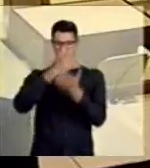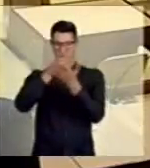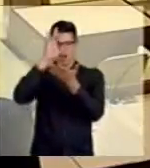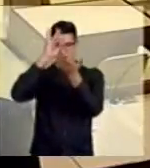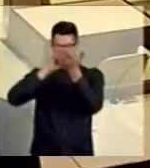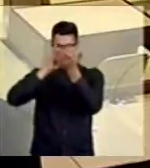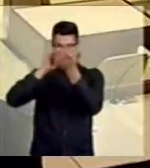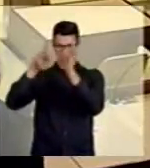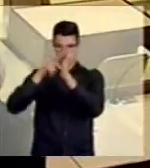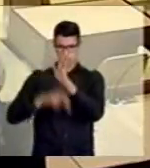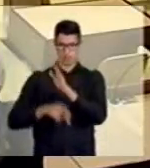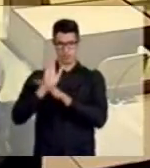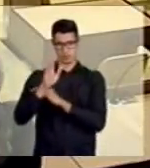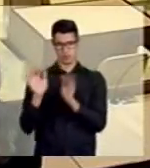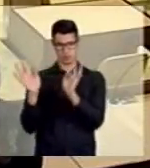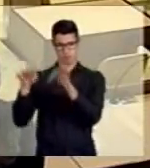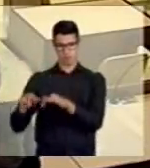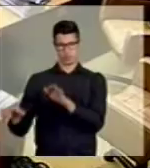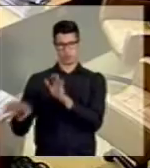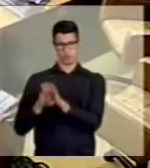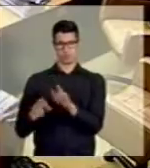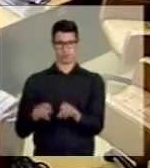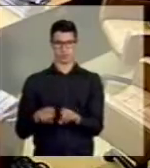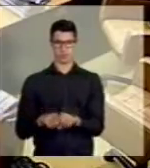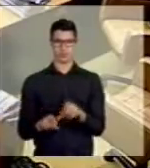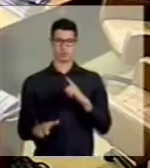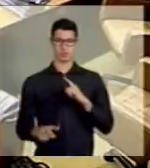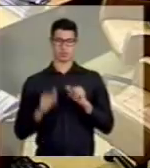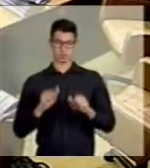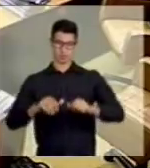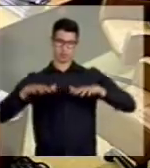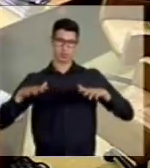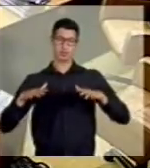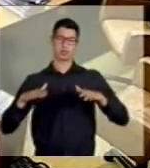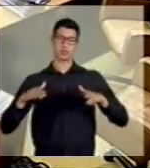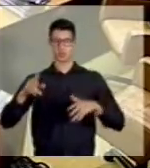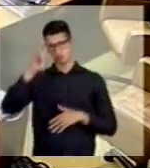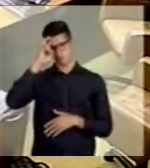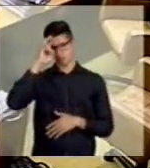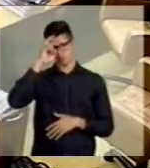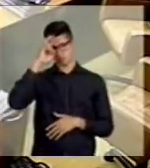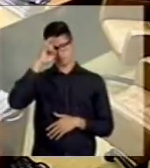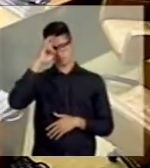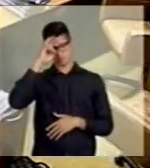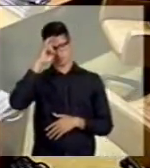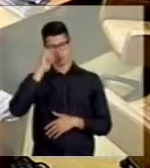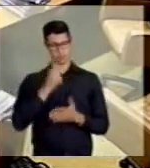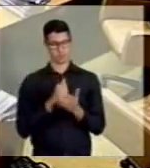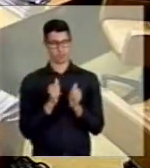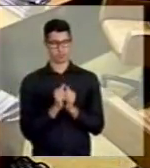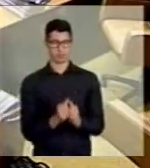confirmaremos. Exatamente, já vemos ali ao fundo ela que está chegando também. Teremos a sessão plenária desta quinta-feira com